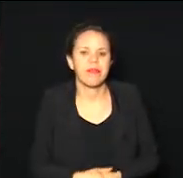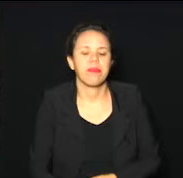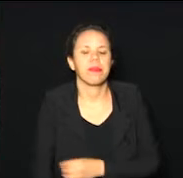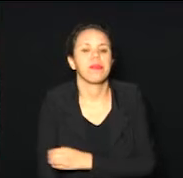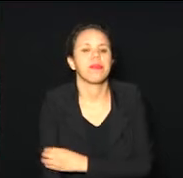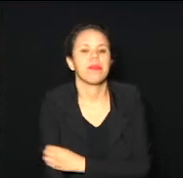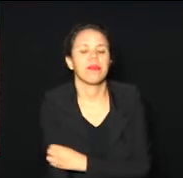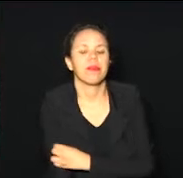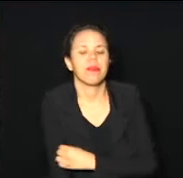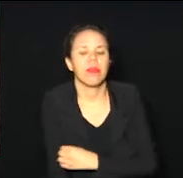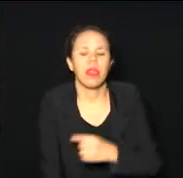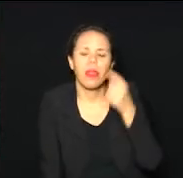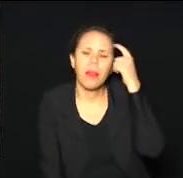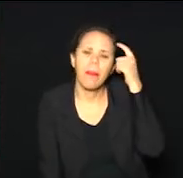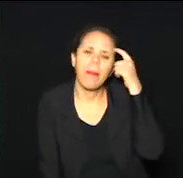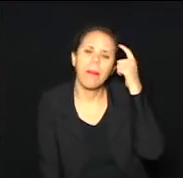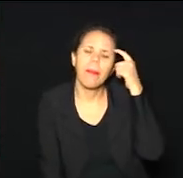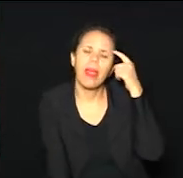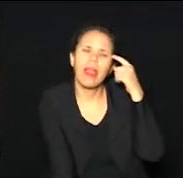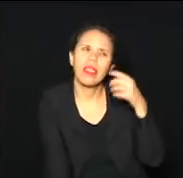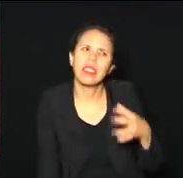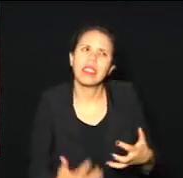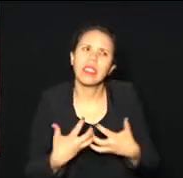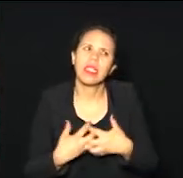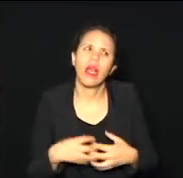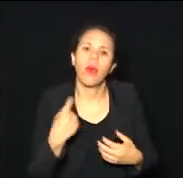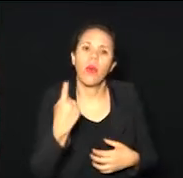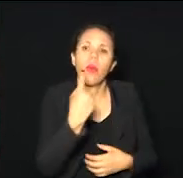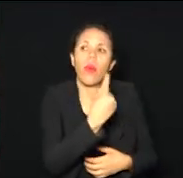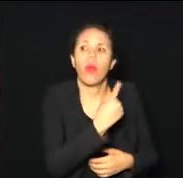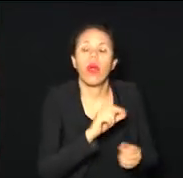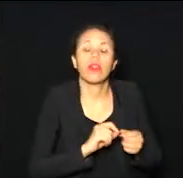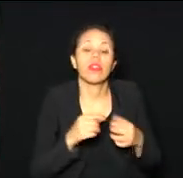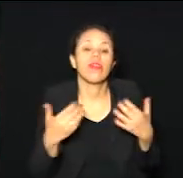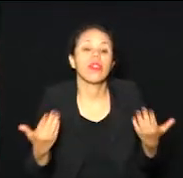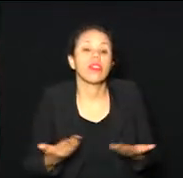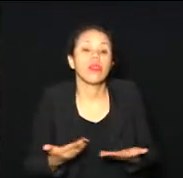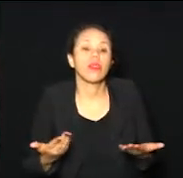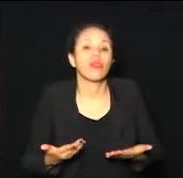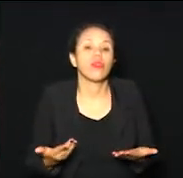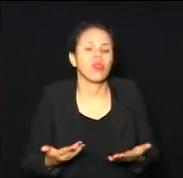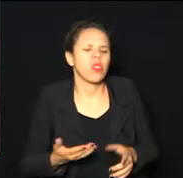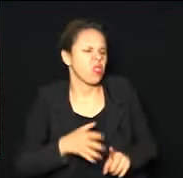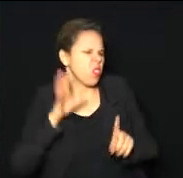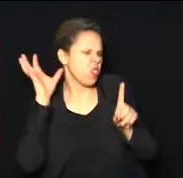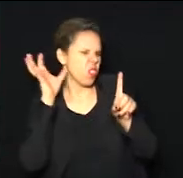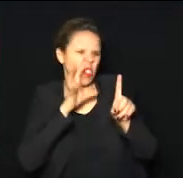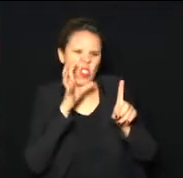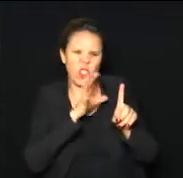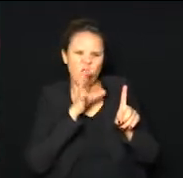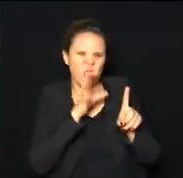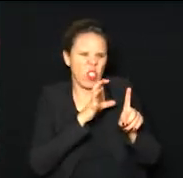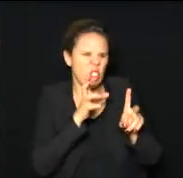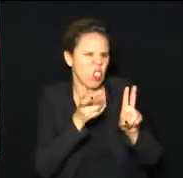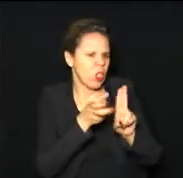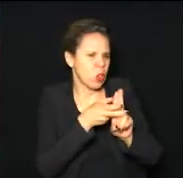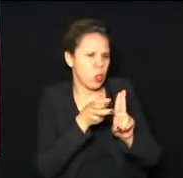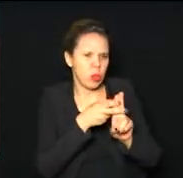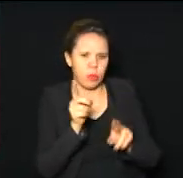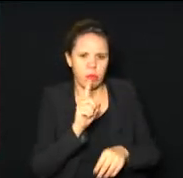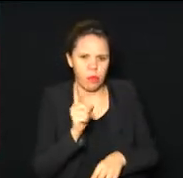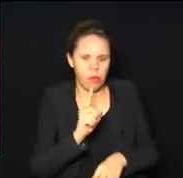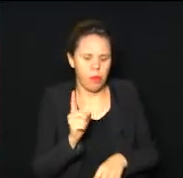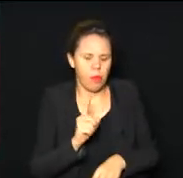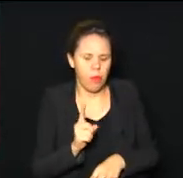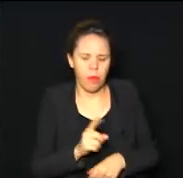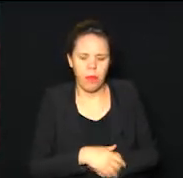E pensar o que cada um tem que fazer hoje é não pressionar o sistema de saúde. Não pressionar o sistema